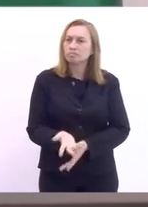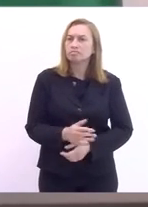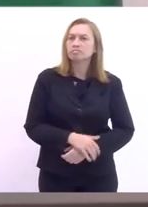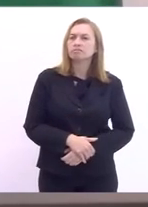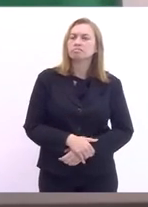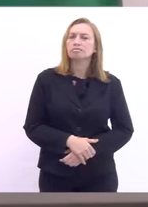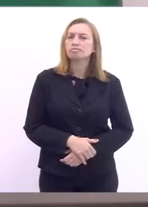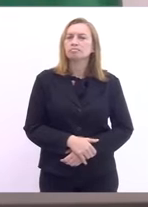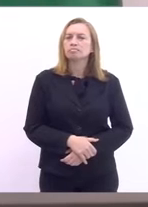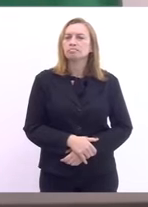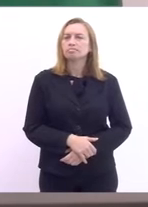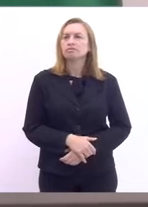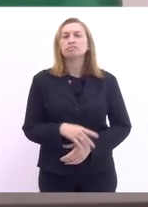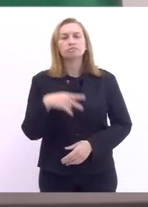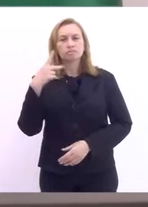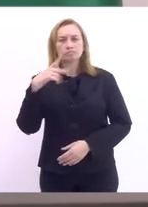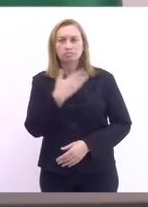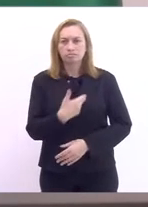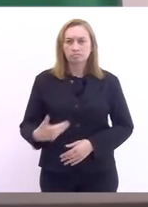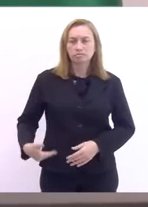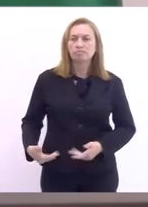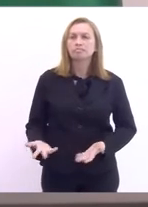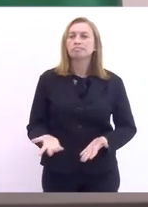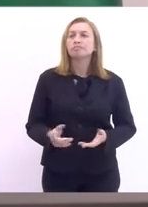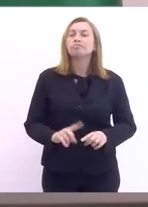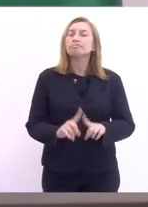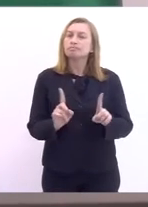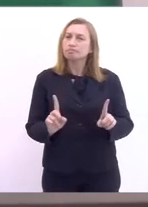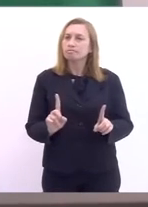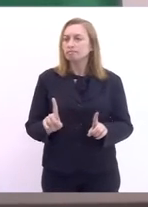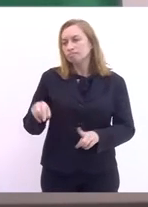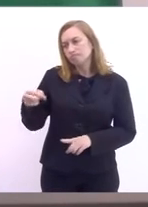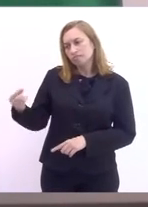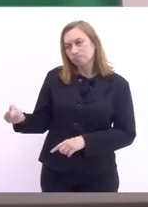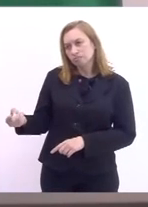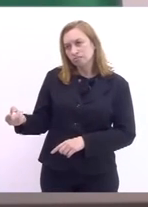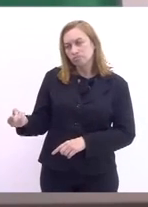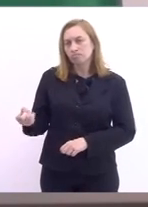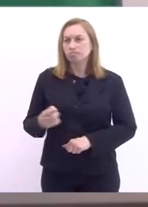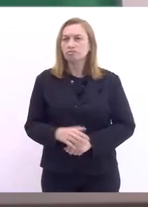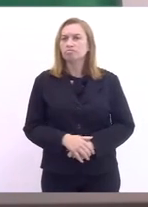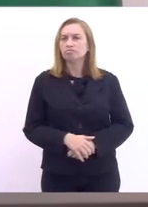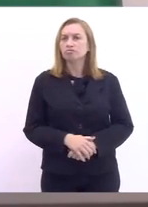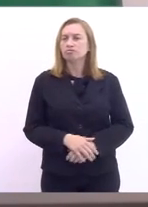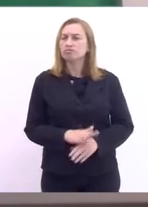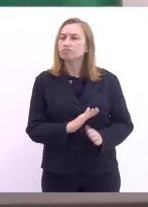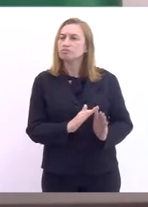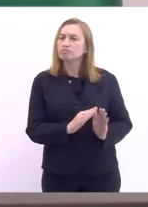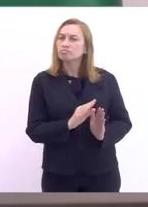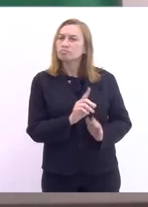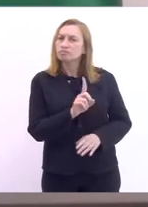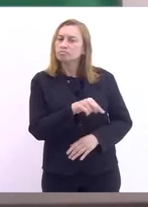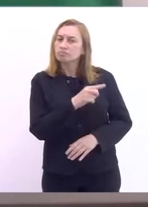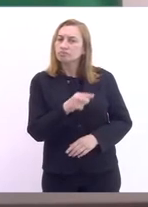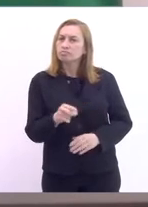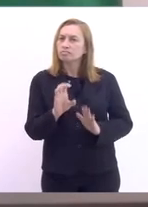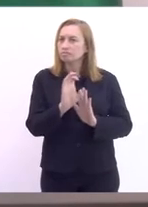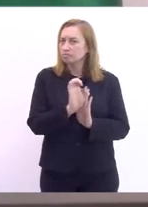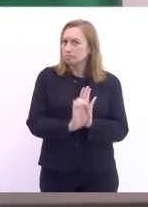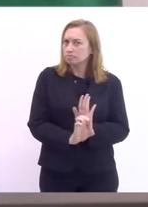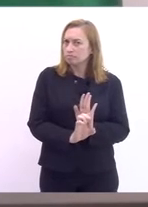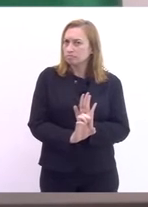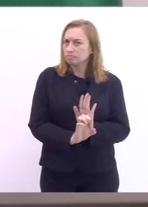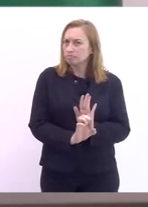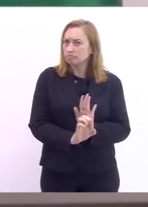de dados, é simular políticas públicas. Mas, de outro lado, foram rejeitadas as emendas